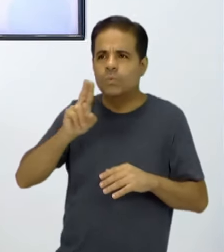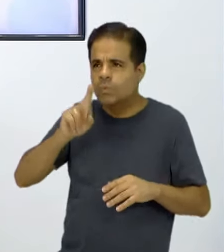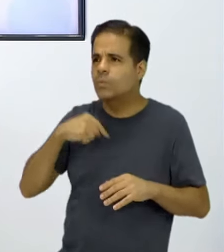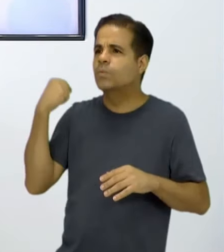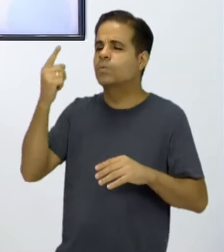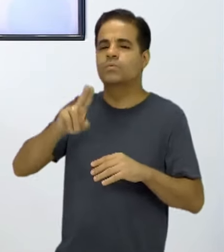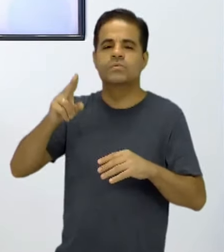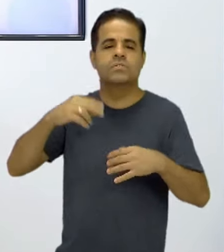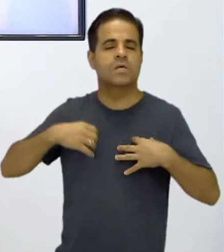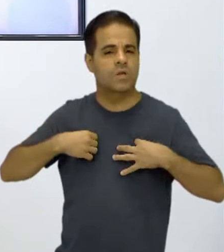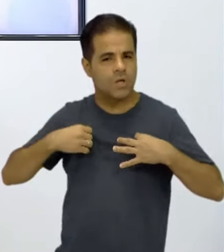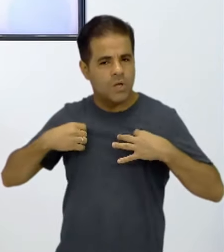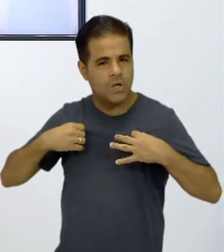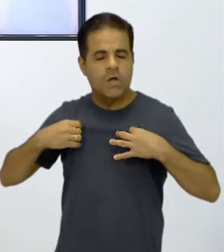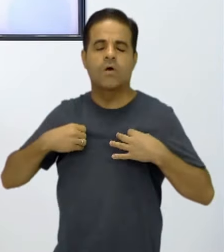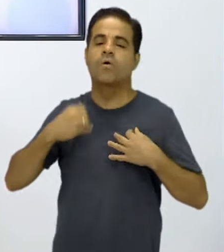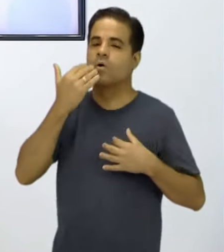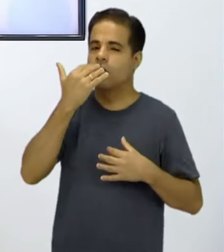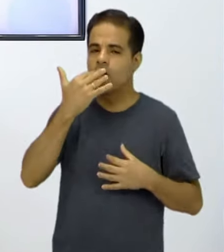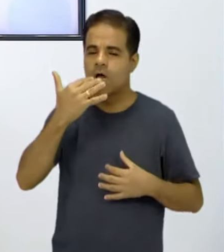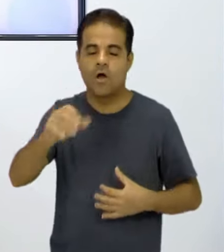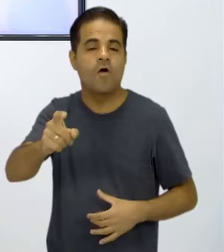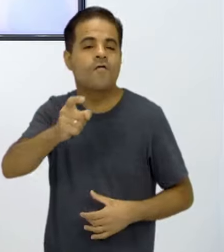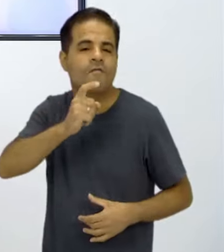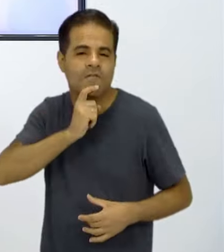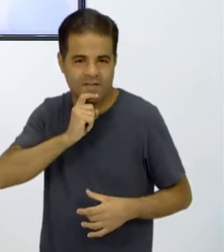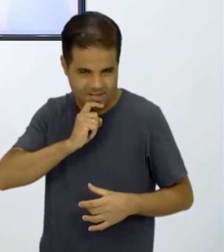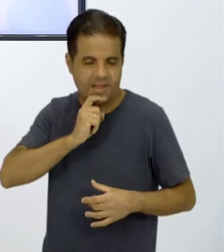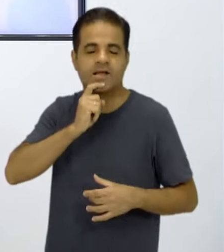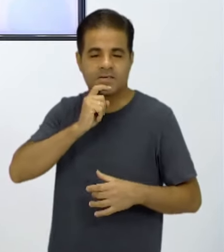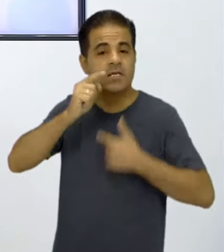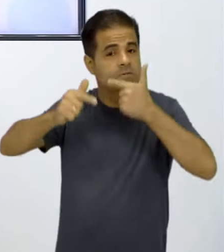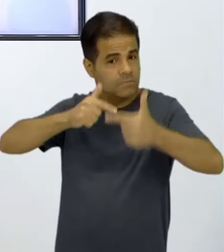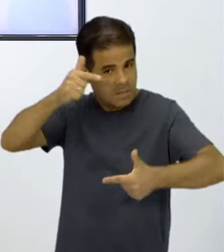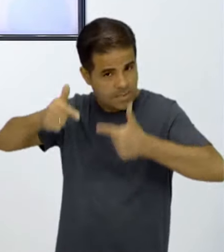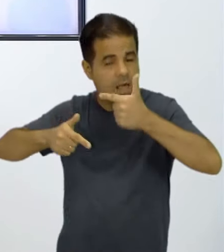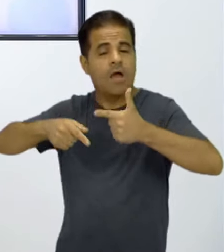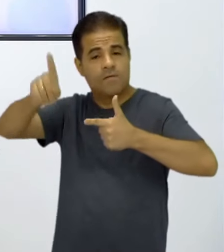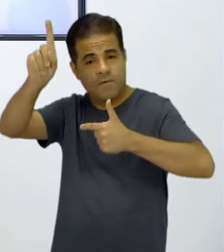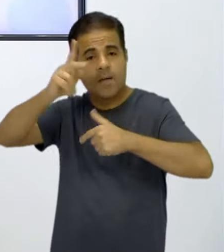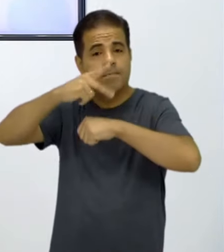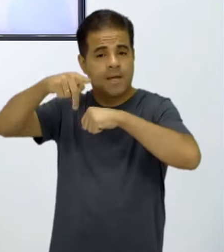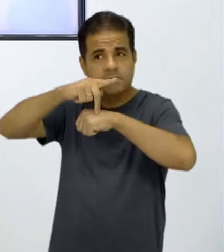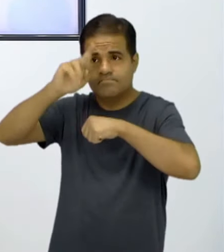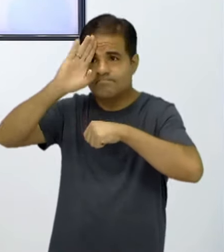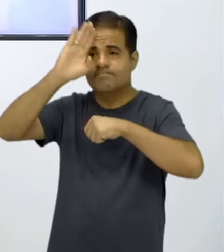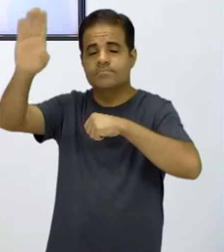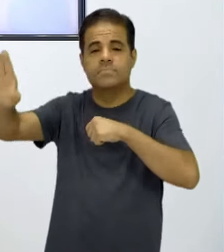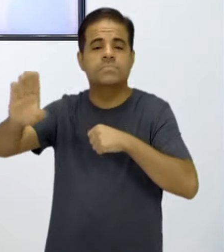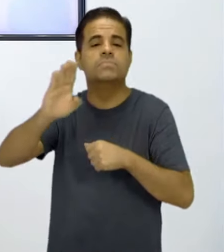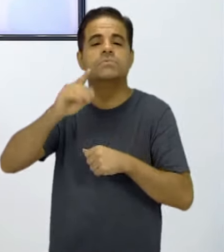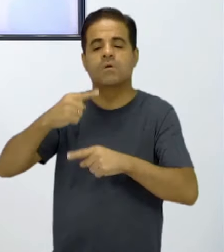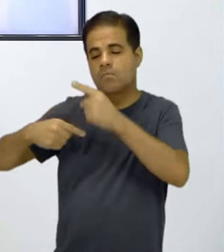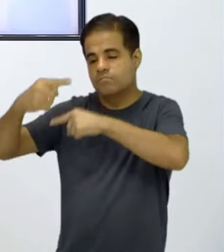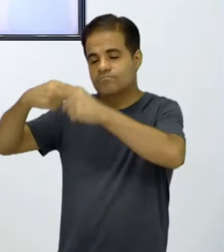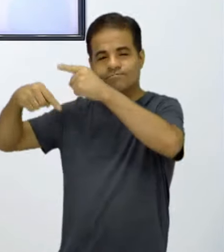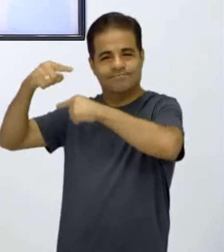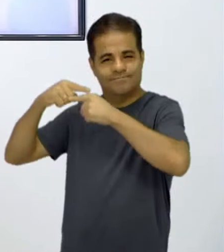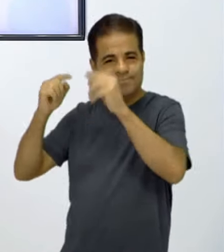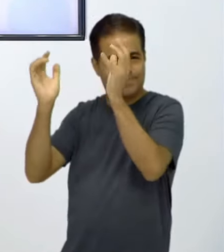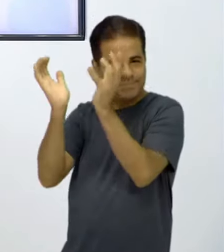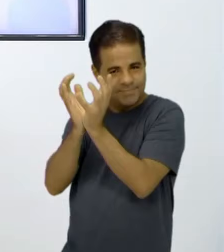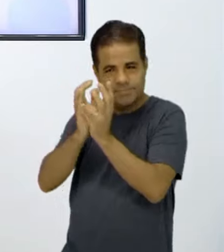verde que é a cor né de sem-teto e que eles vão trabalhando aí principalmente como eu já falei os países que têm aí como ancestrais